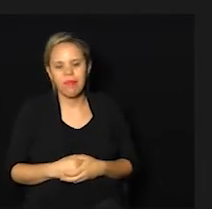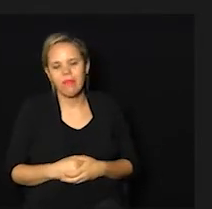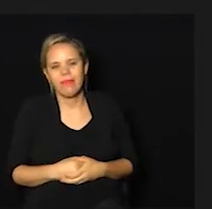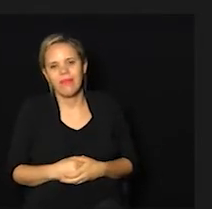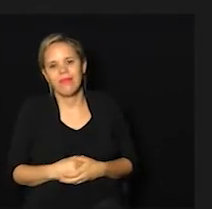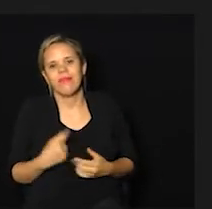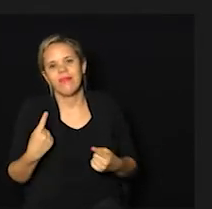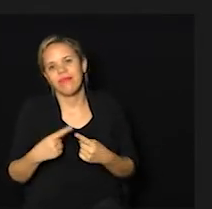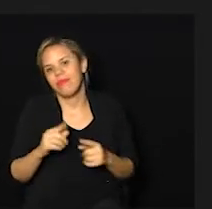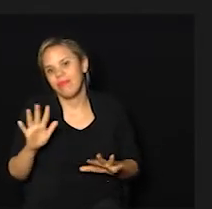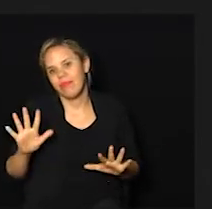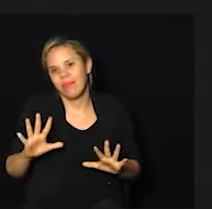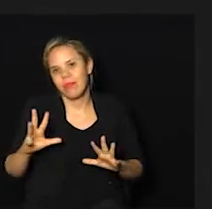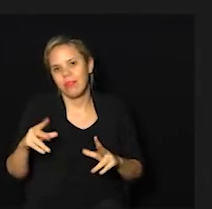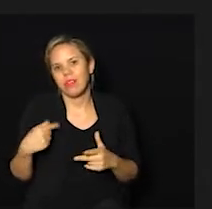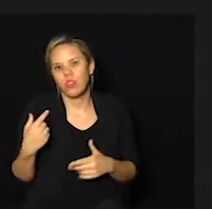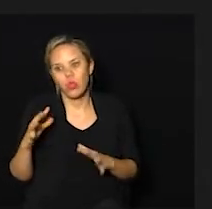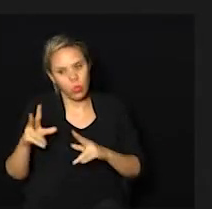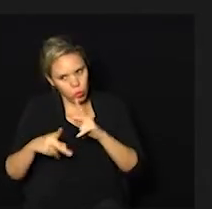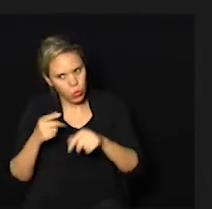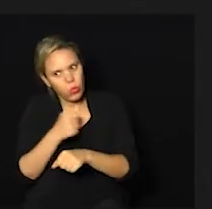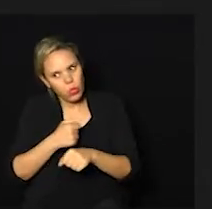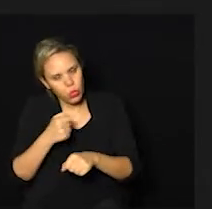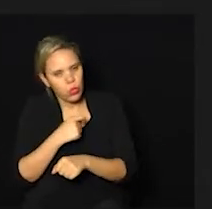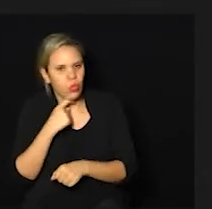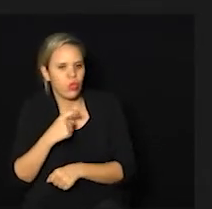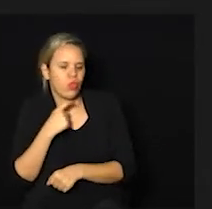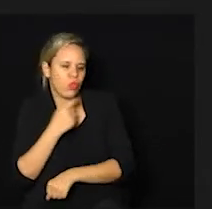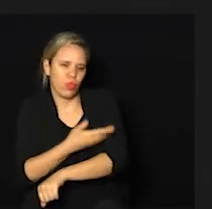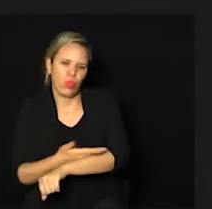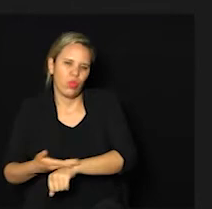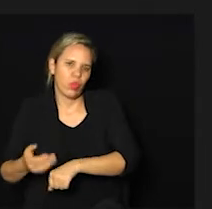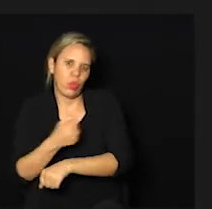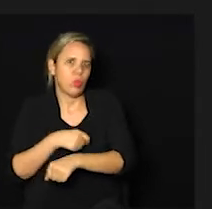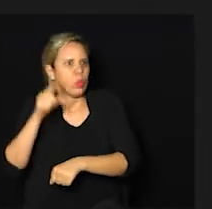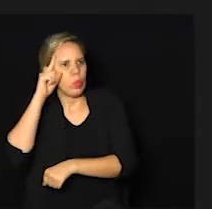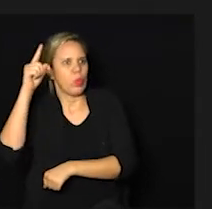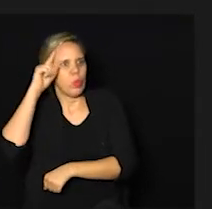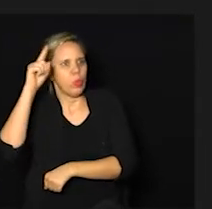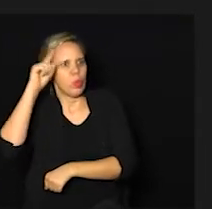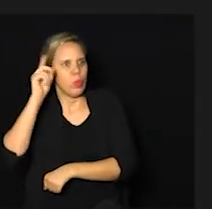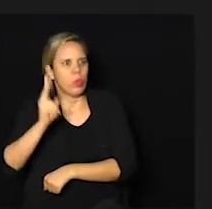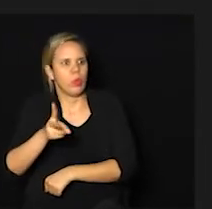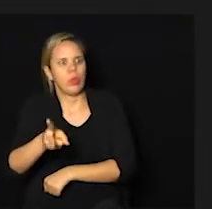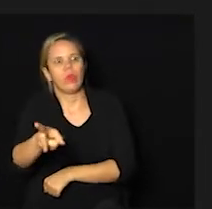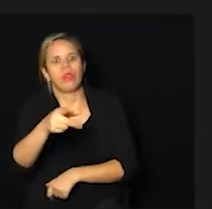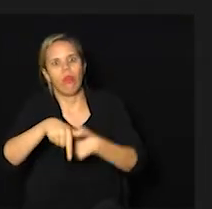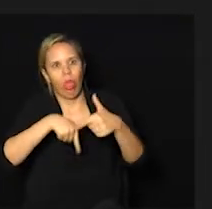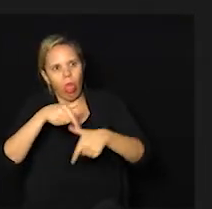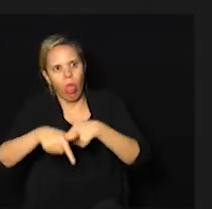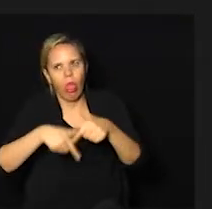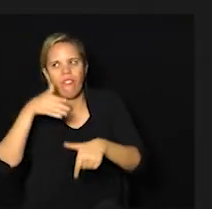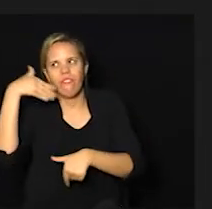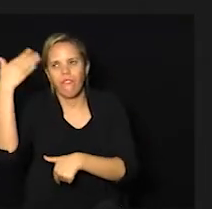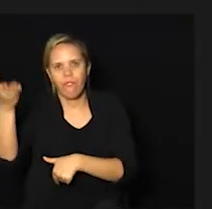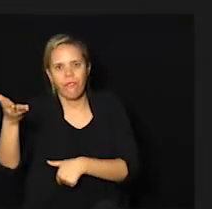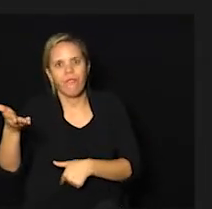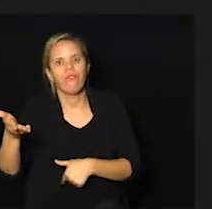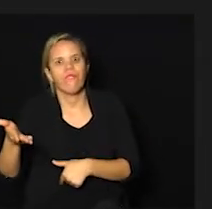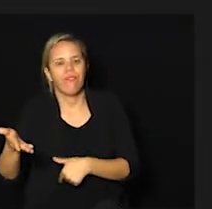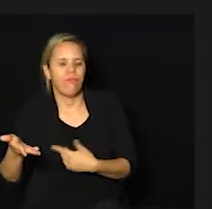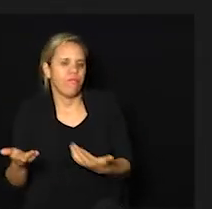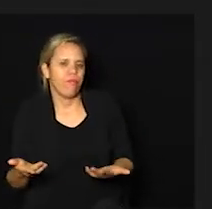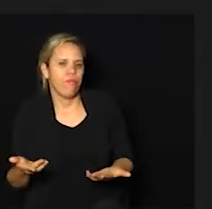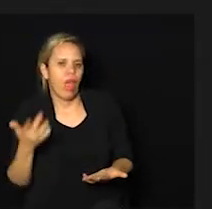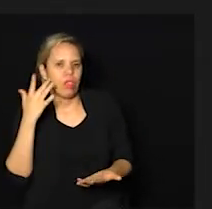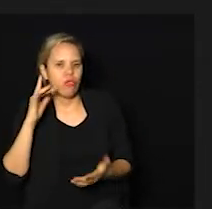Porque, sei lá, todas até que cozinham, mas ninguém estava muito acostumado a cozinhar no dia a dia. Todo mundo trabalha fora, então